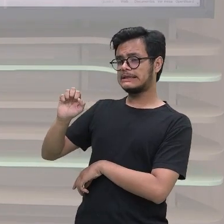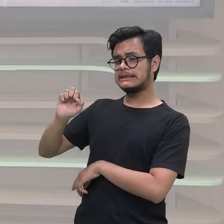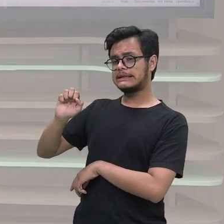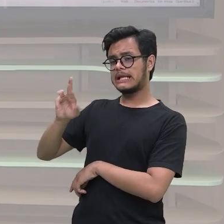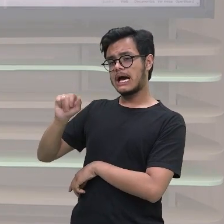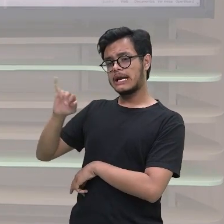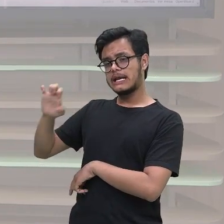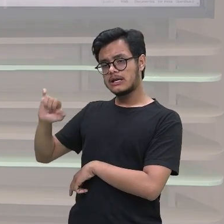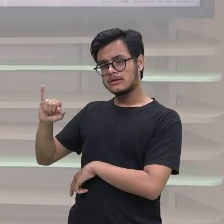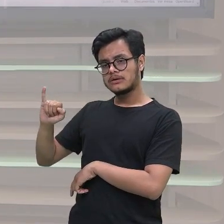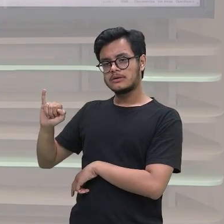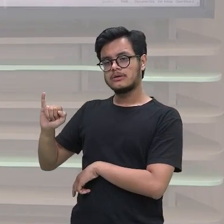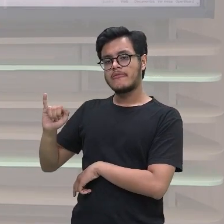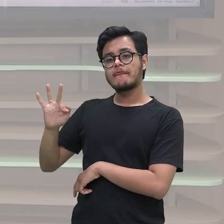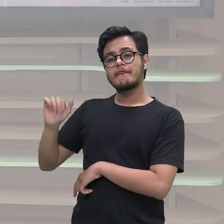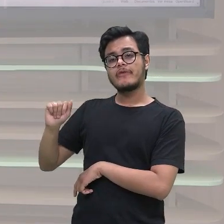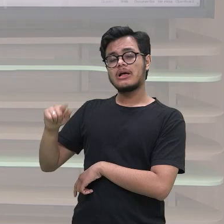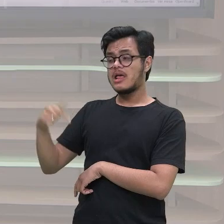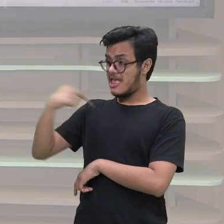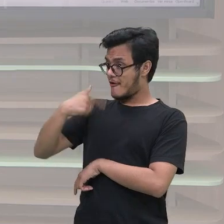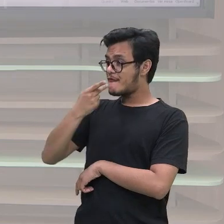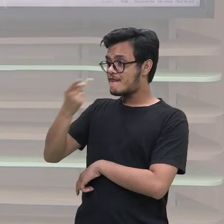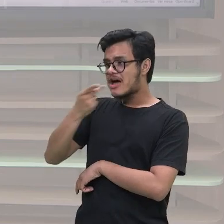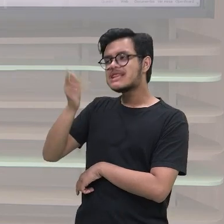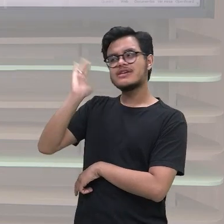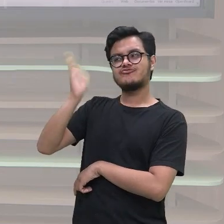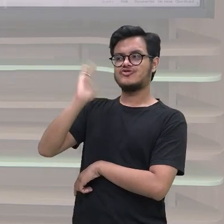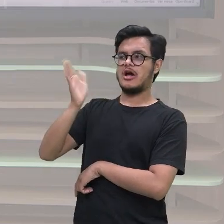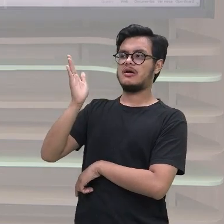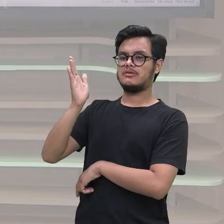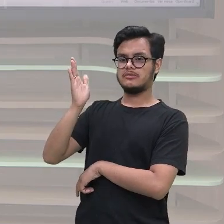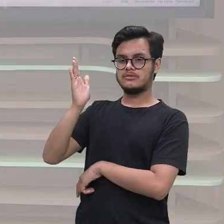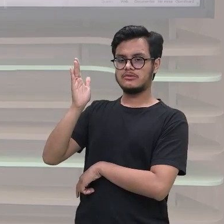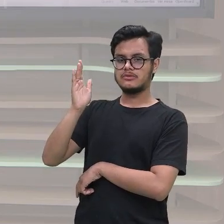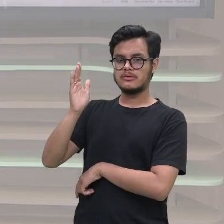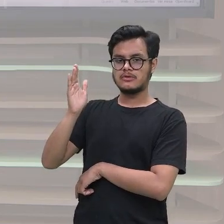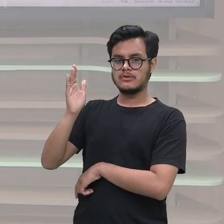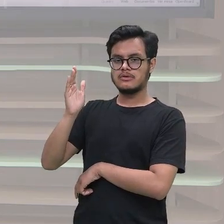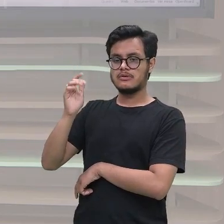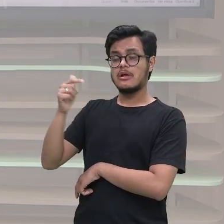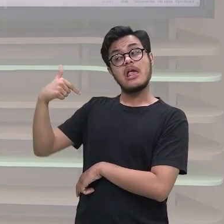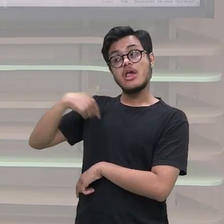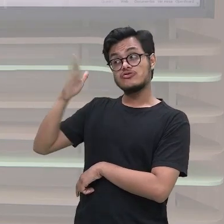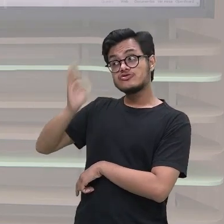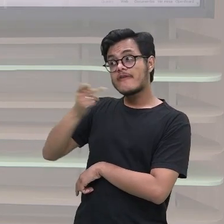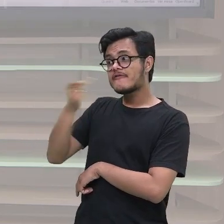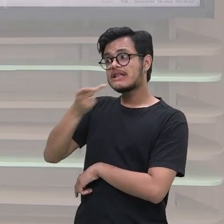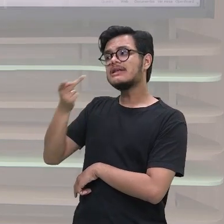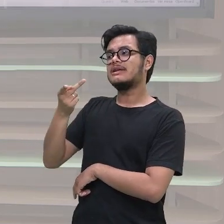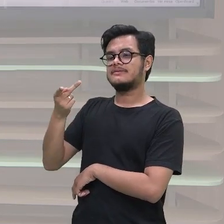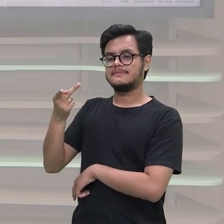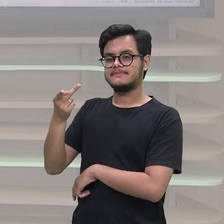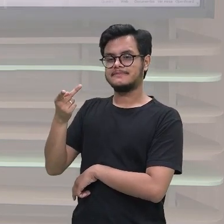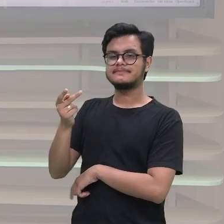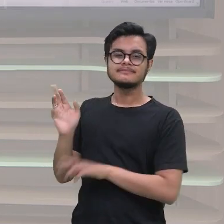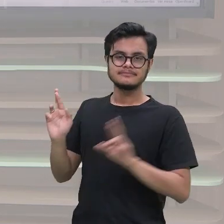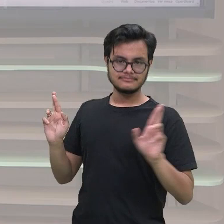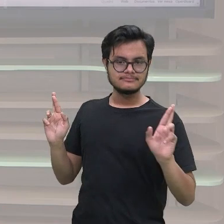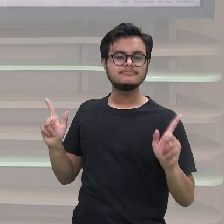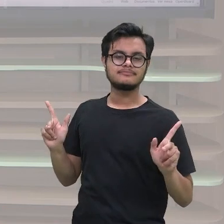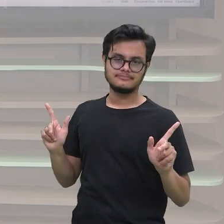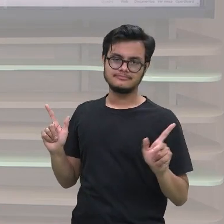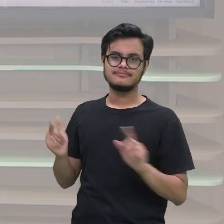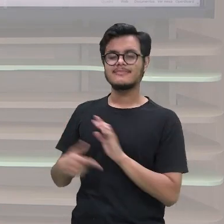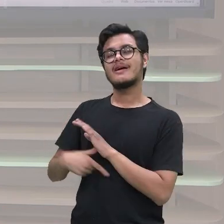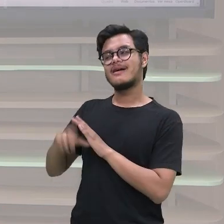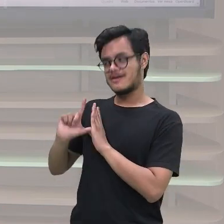falei, do verbo falar, ele modifica para falei. Eu falei. Então, o tempo anterior